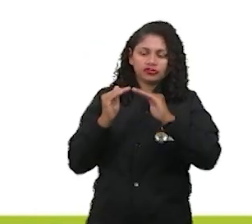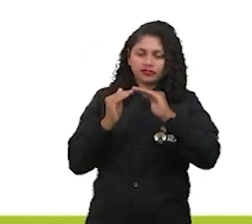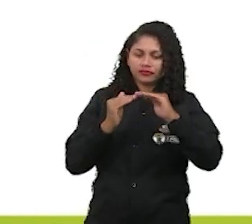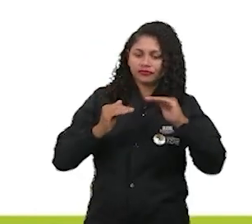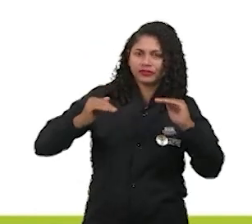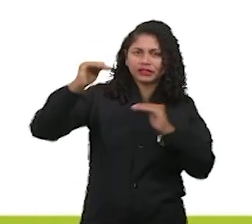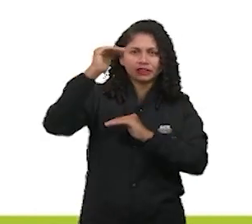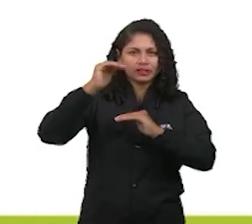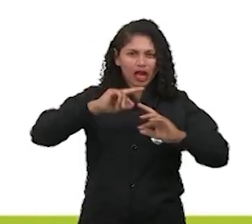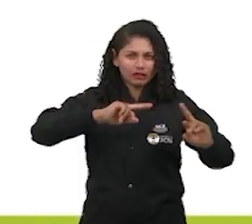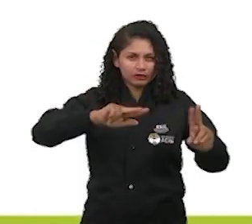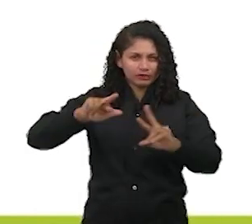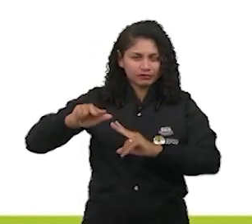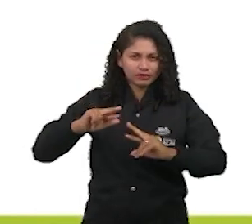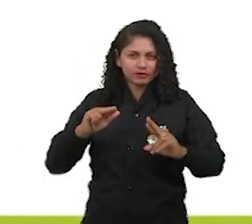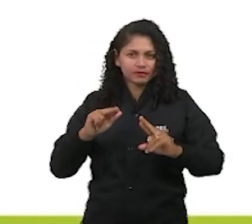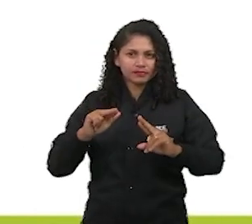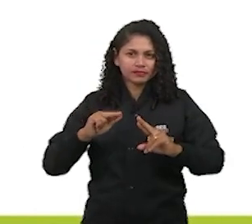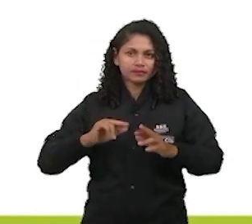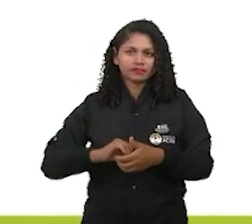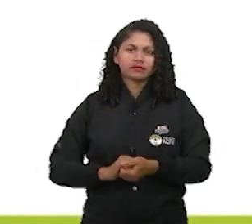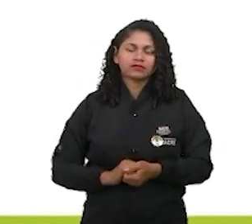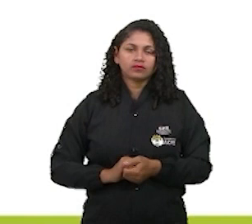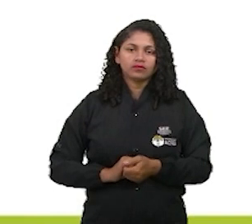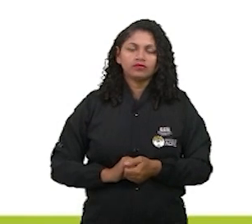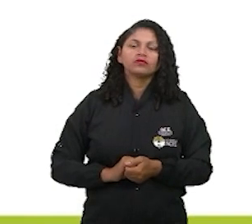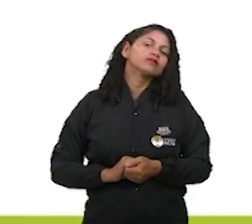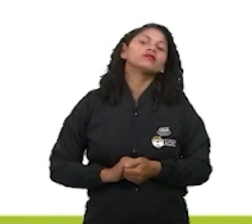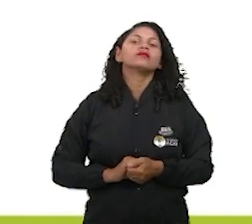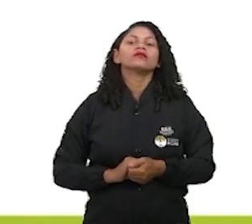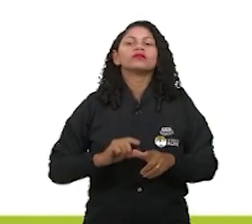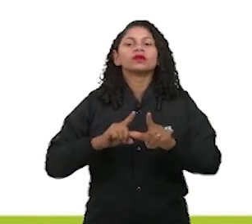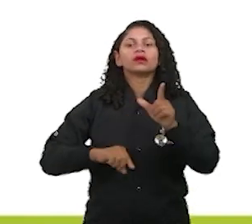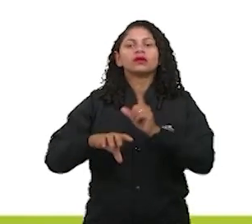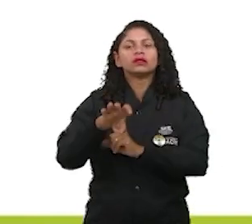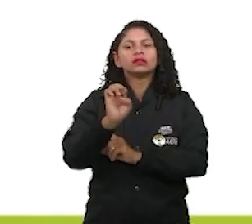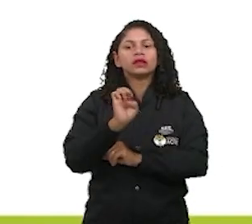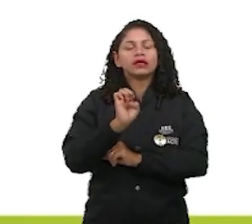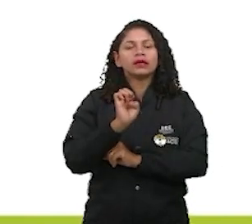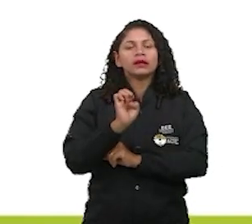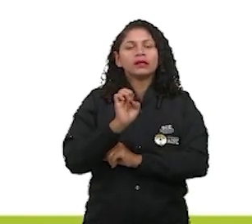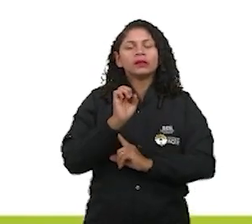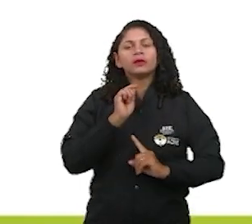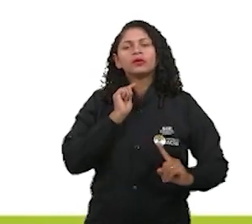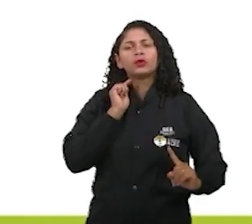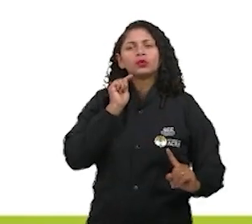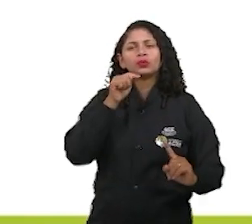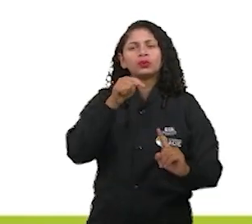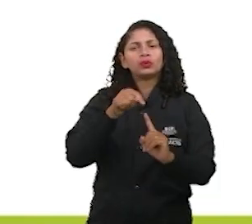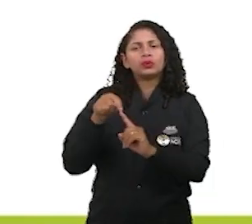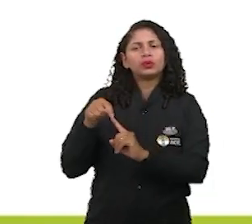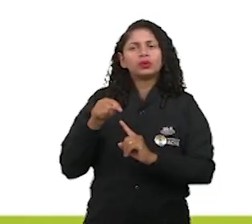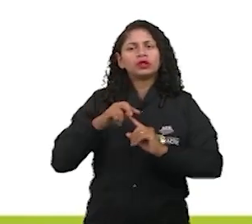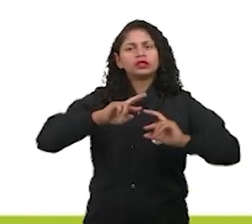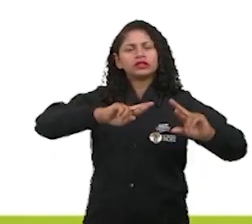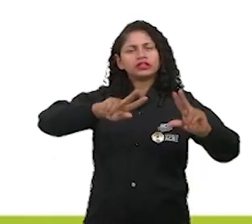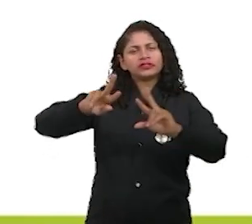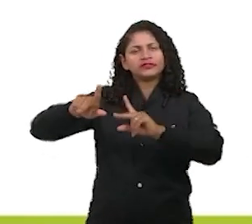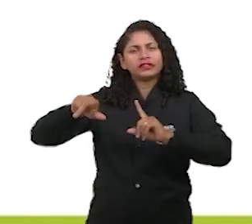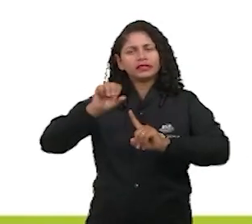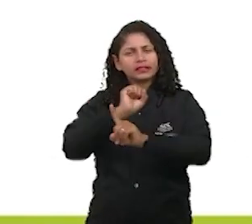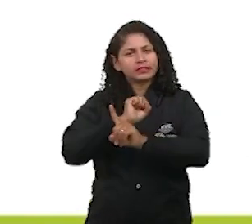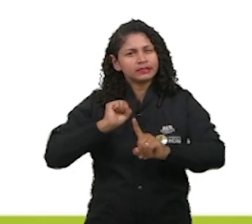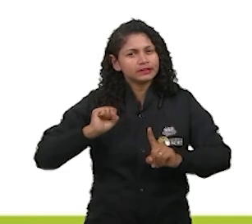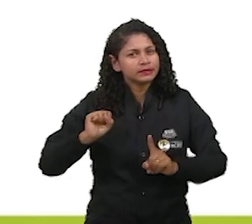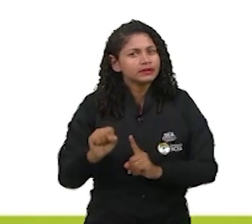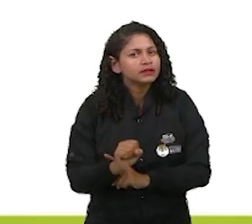É um olhar objetivo sobre as diferenças sociais. Objetivo já não pode ser, né, gente? Porque se